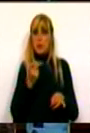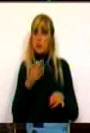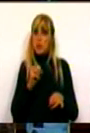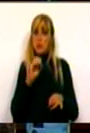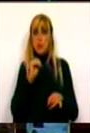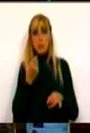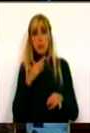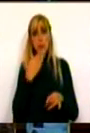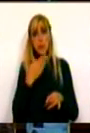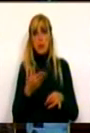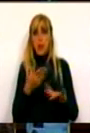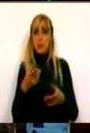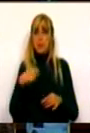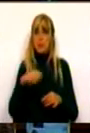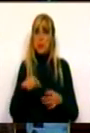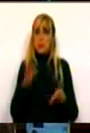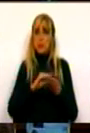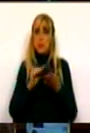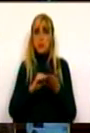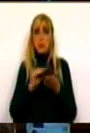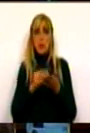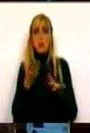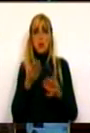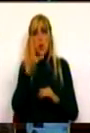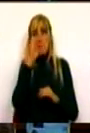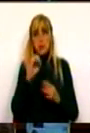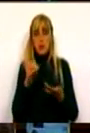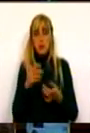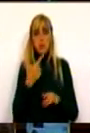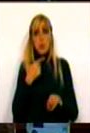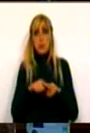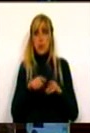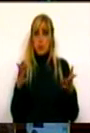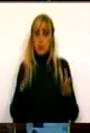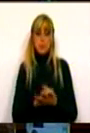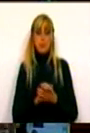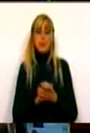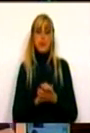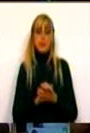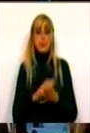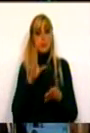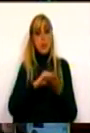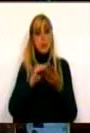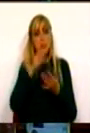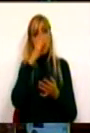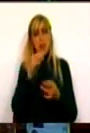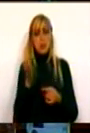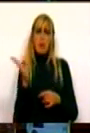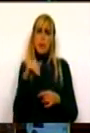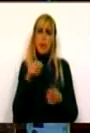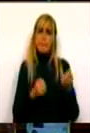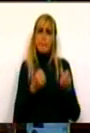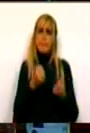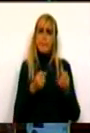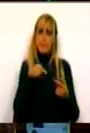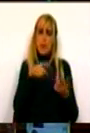muito obrigado presidenta estados unidos status do seu estado estado quando vinha para aqui